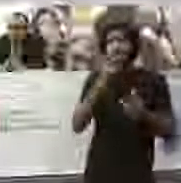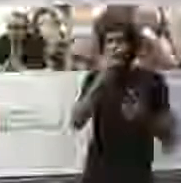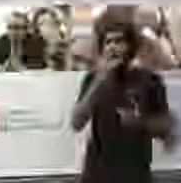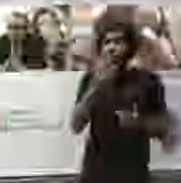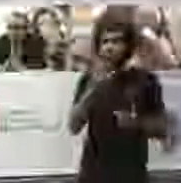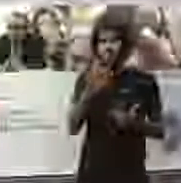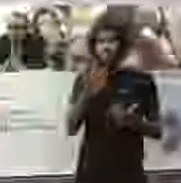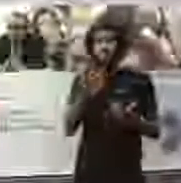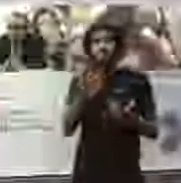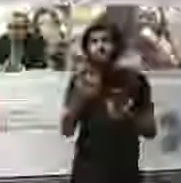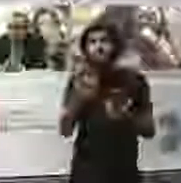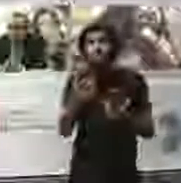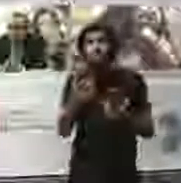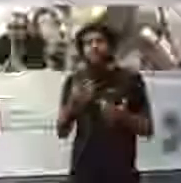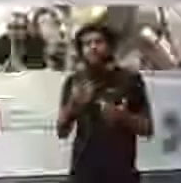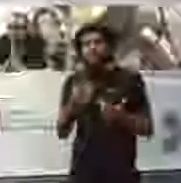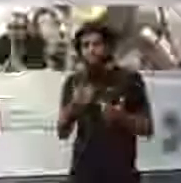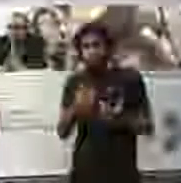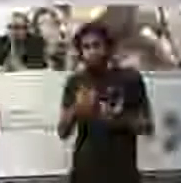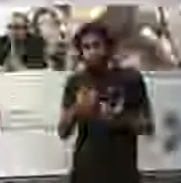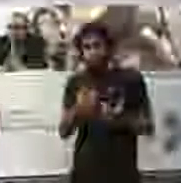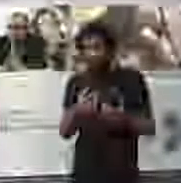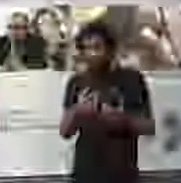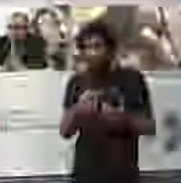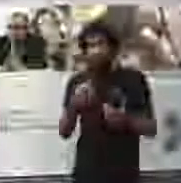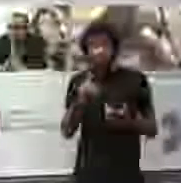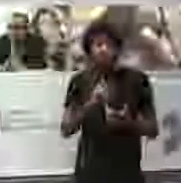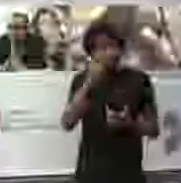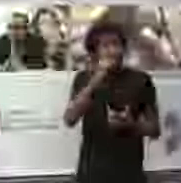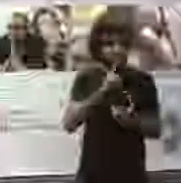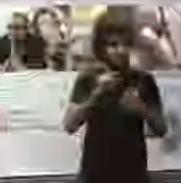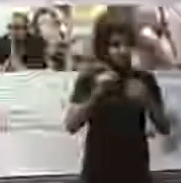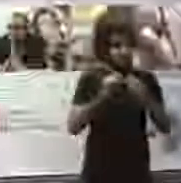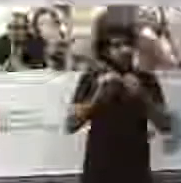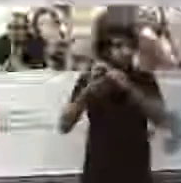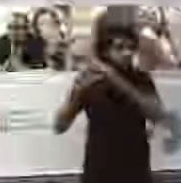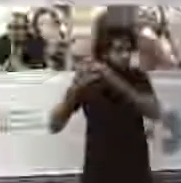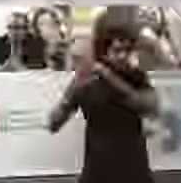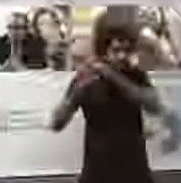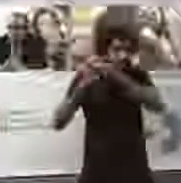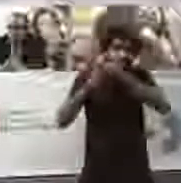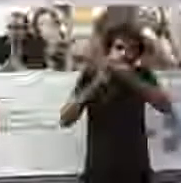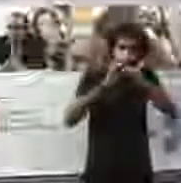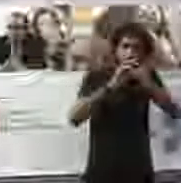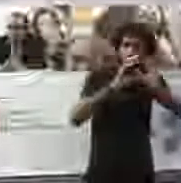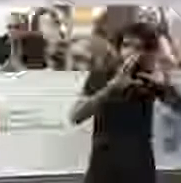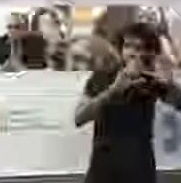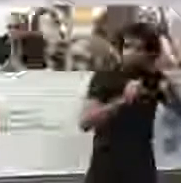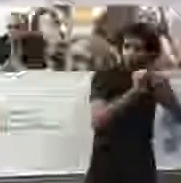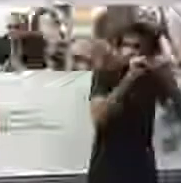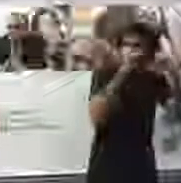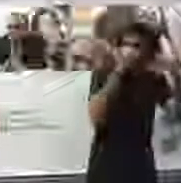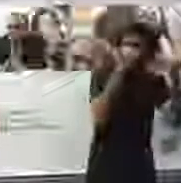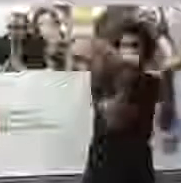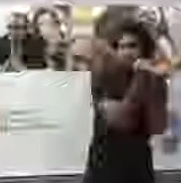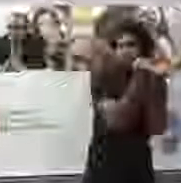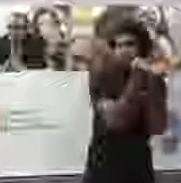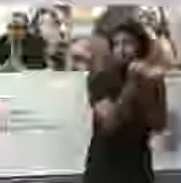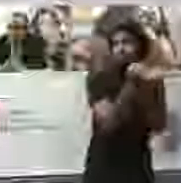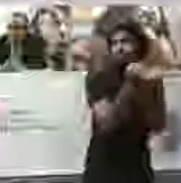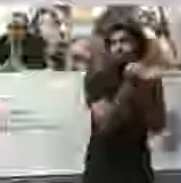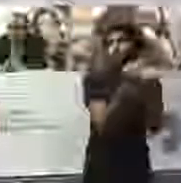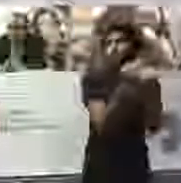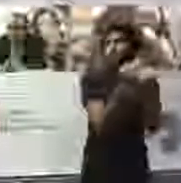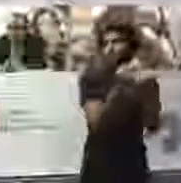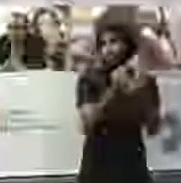servem para a gente fazer esta essa contextualização certamente o membro do ministério público quando ajuizou esta ação